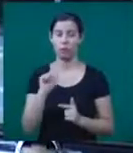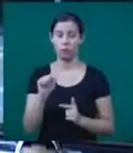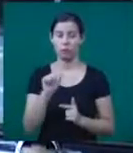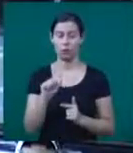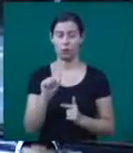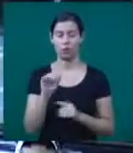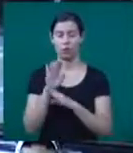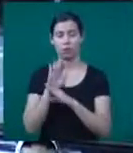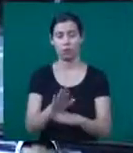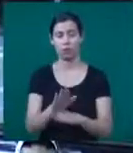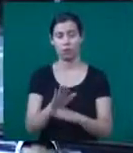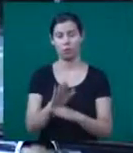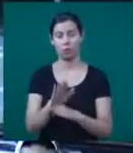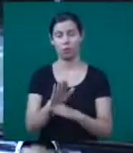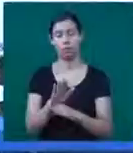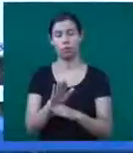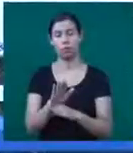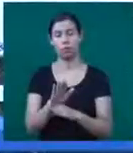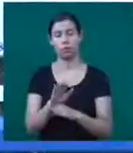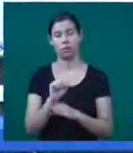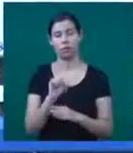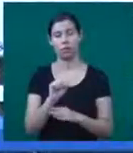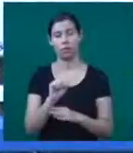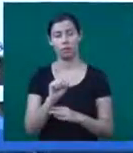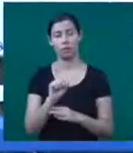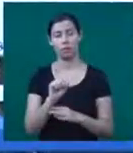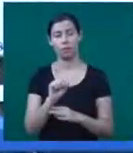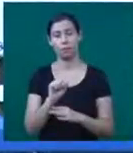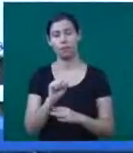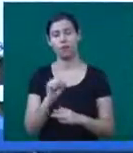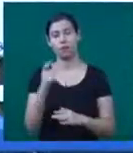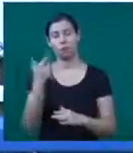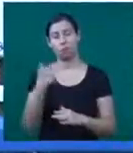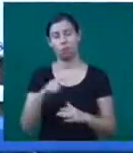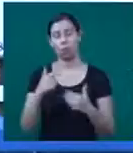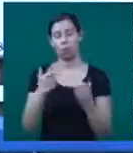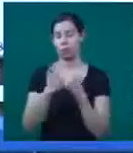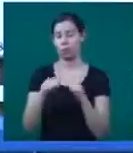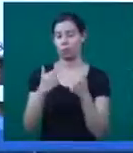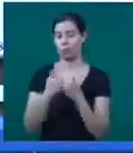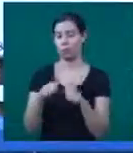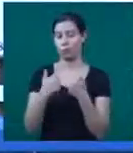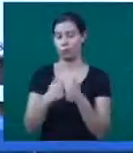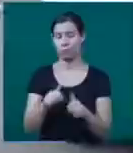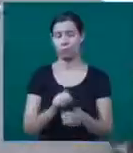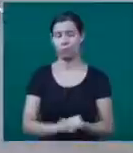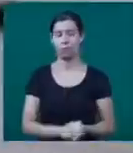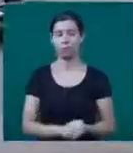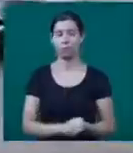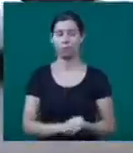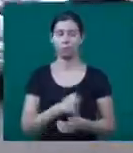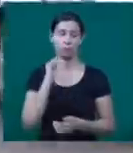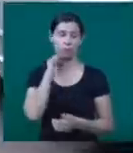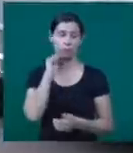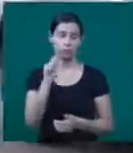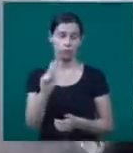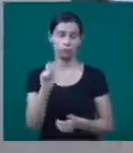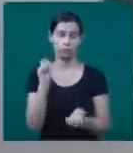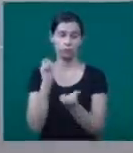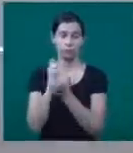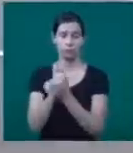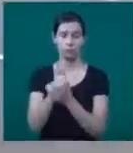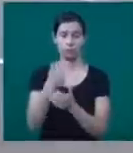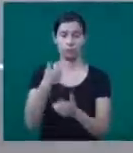mais qualidade de vida para as pessoas é a ampliação do transporte coletivo. Em abril, o município acrescentou